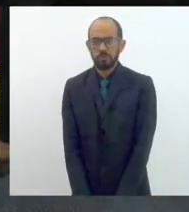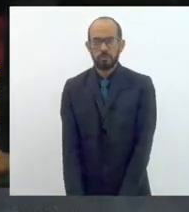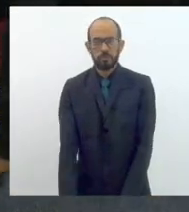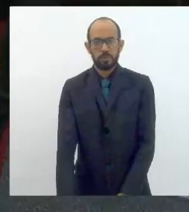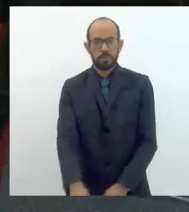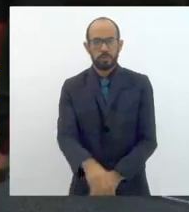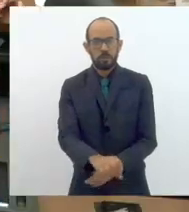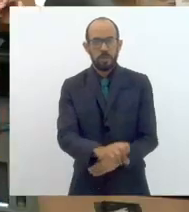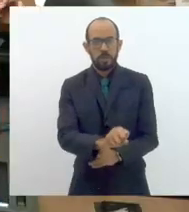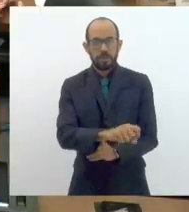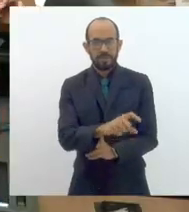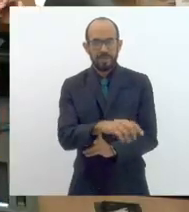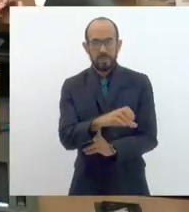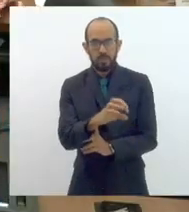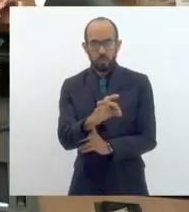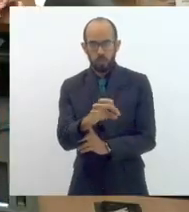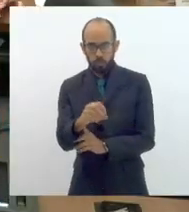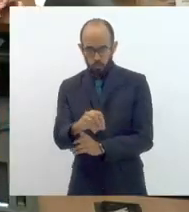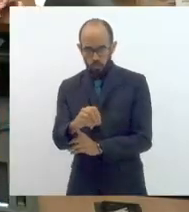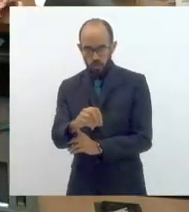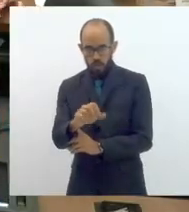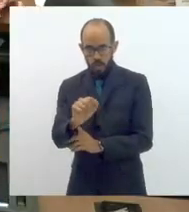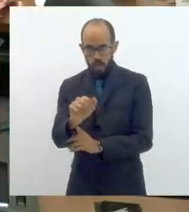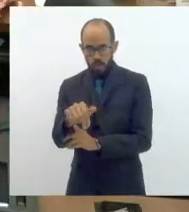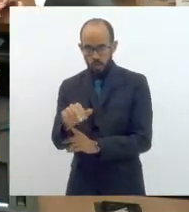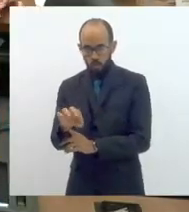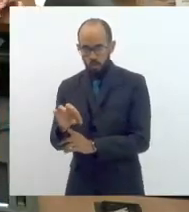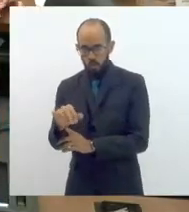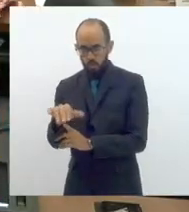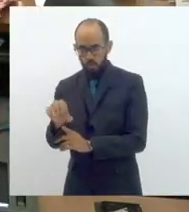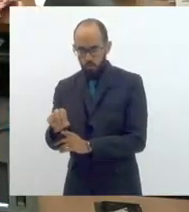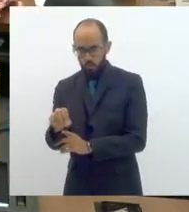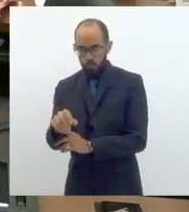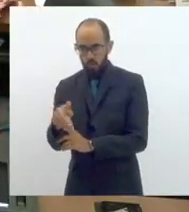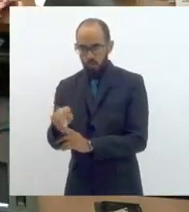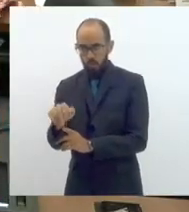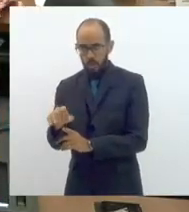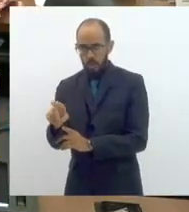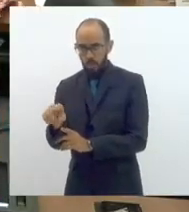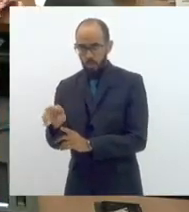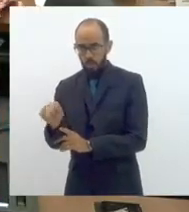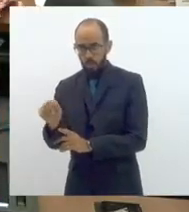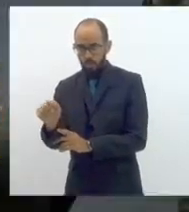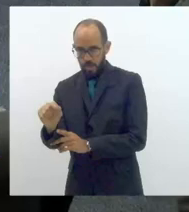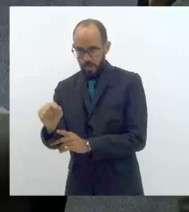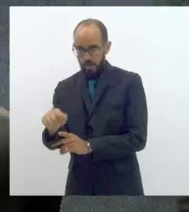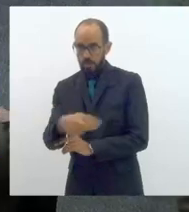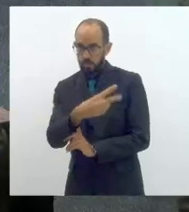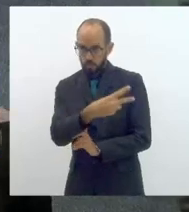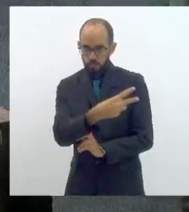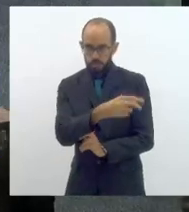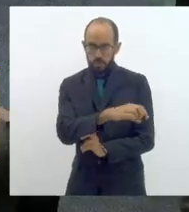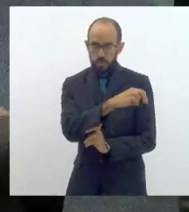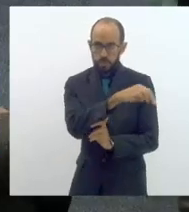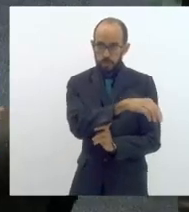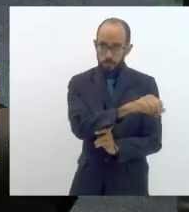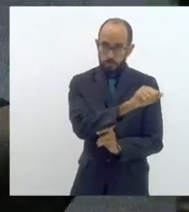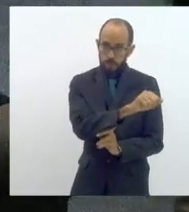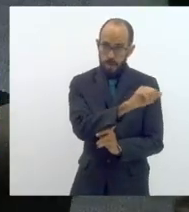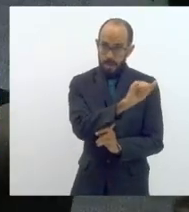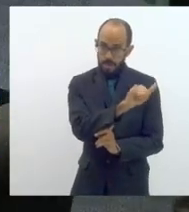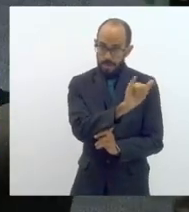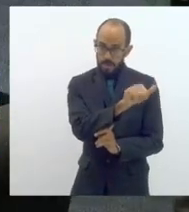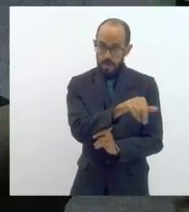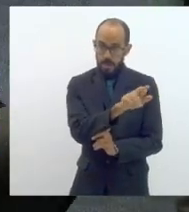Santo Antônio de Pádua, dois parlamentares, Maiara Aparecida Costa de